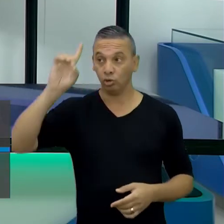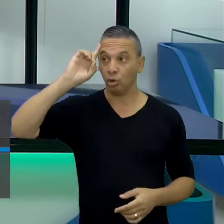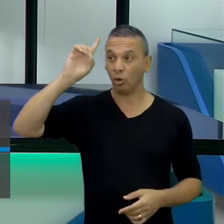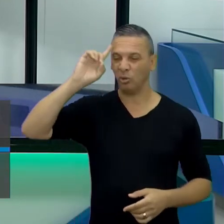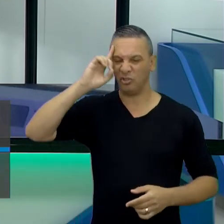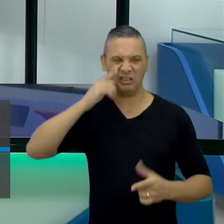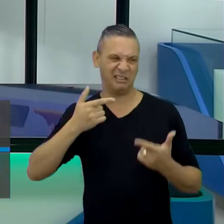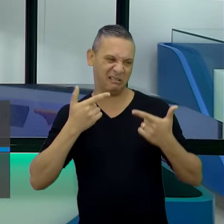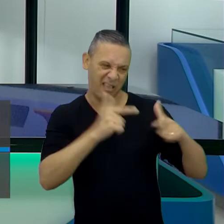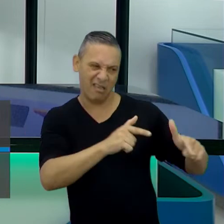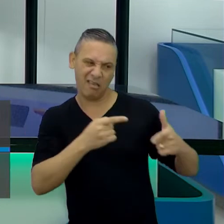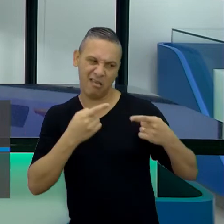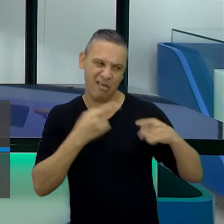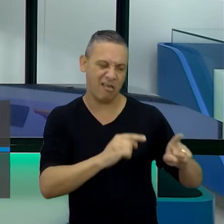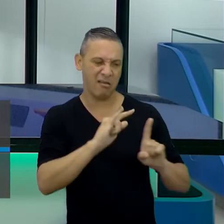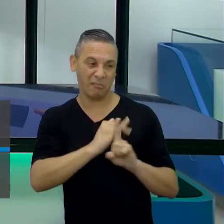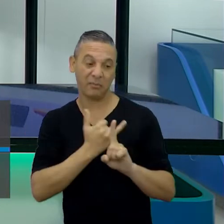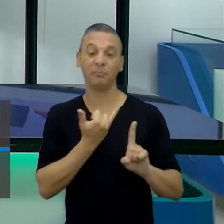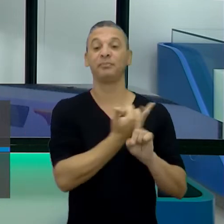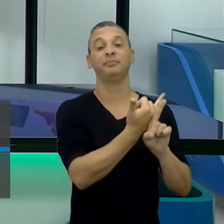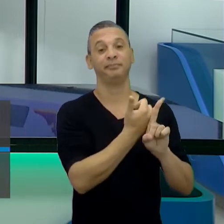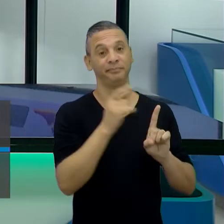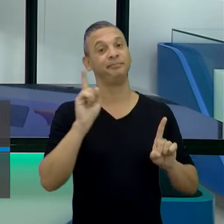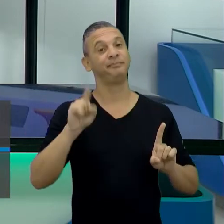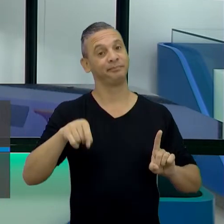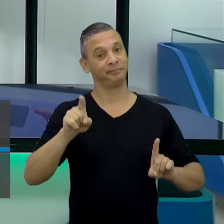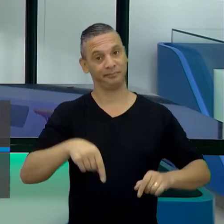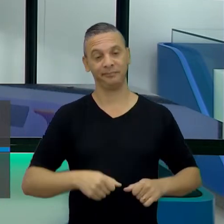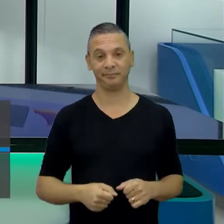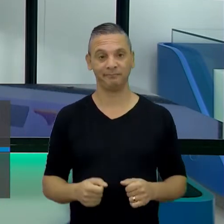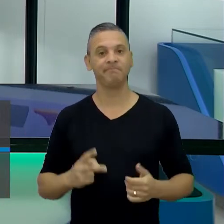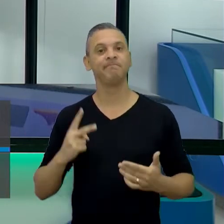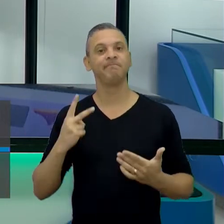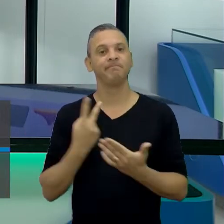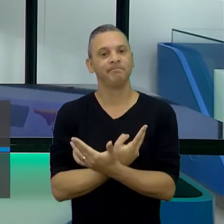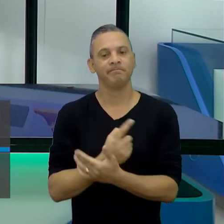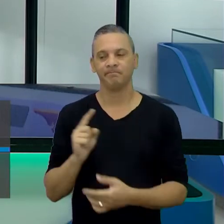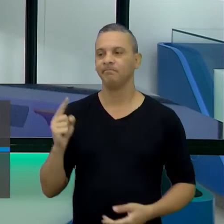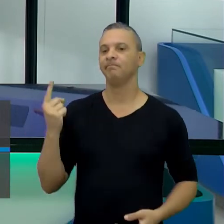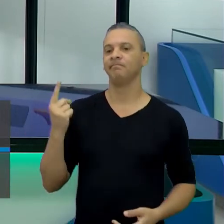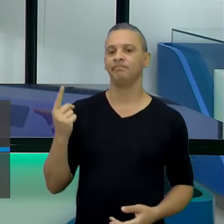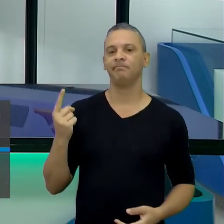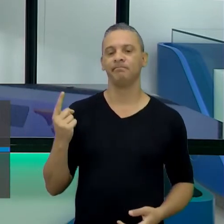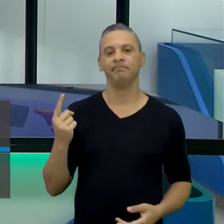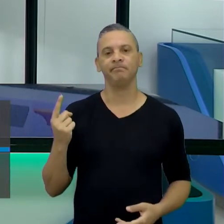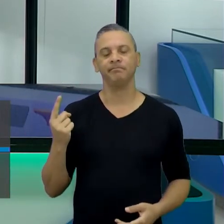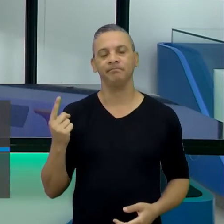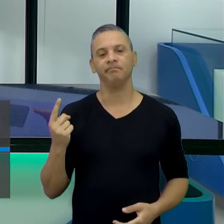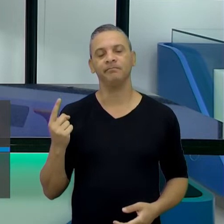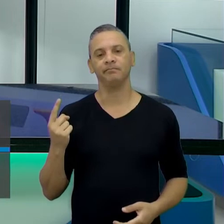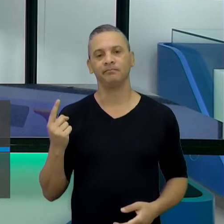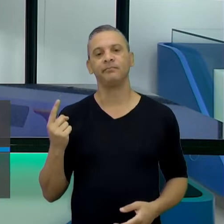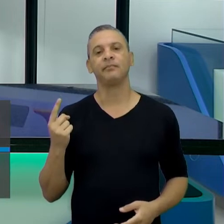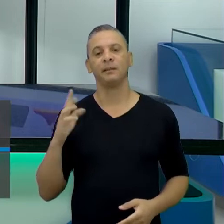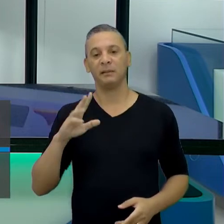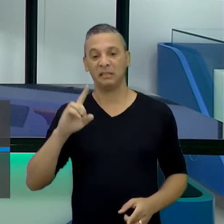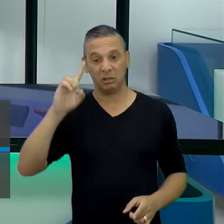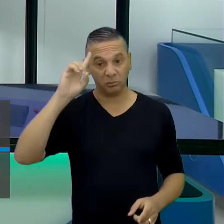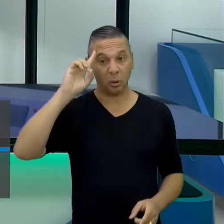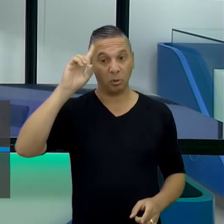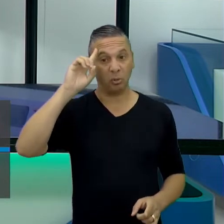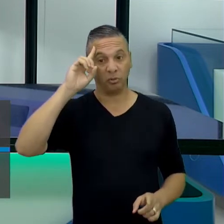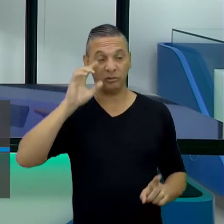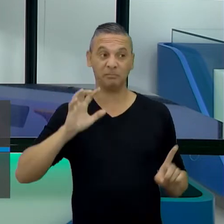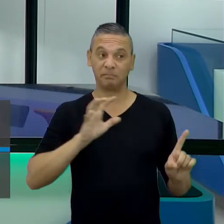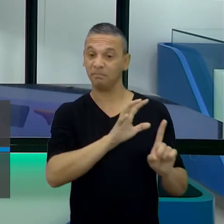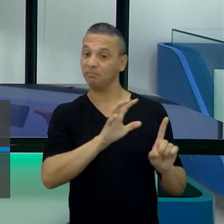dia, insistentemente é bullying. Ou seja, é errado um dia, mas ainda não é bullying, tá bom? Sim, é errado um dia. É bom